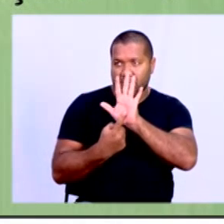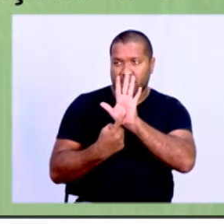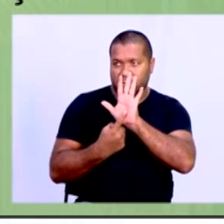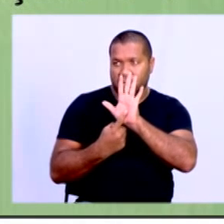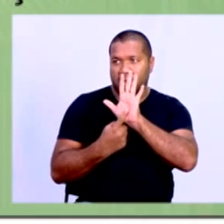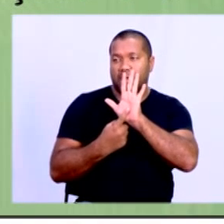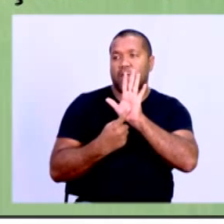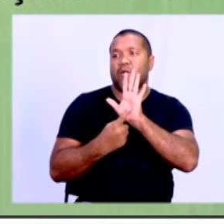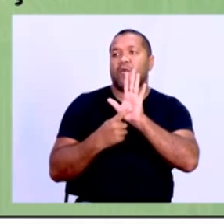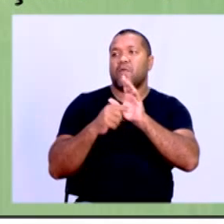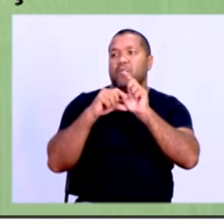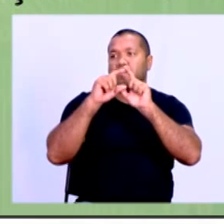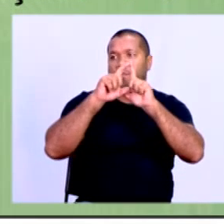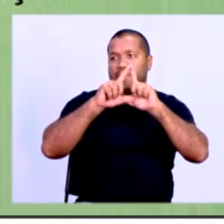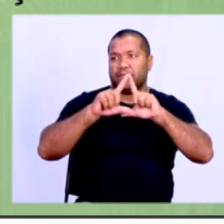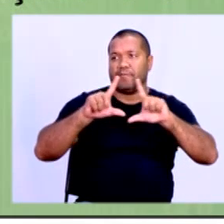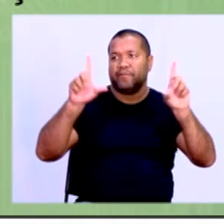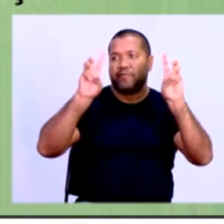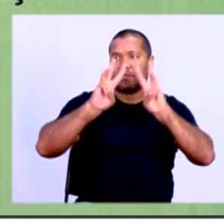uma página,